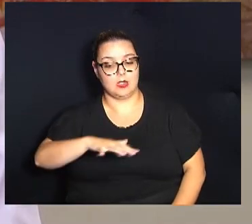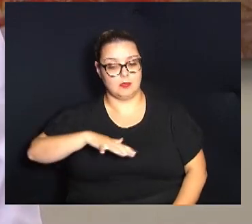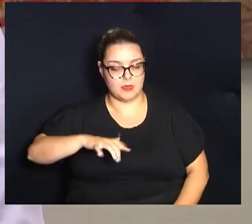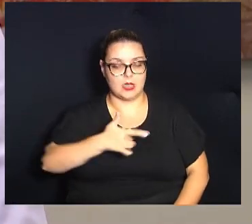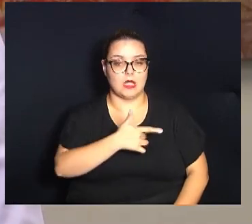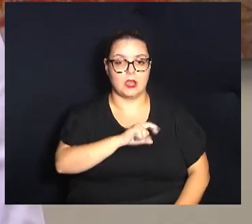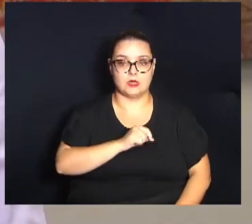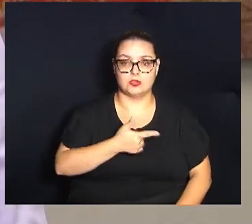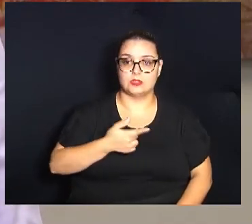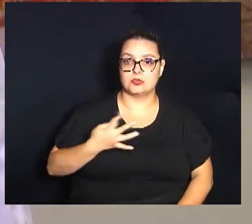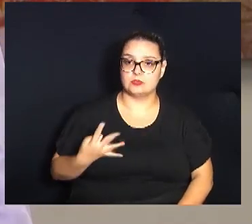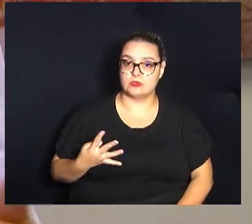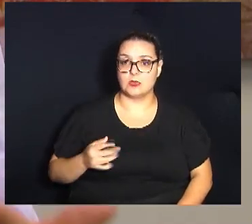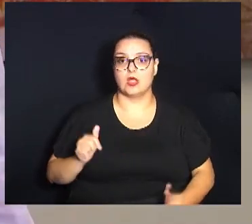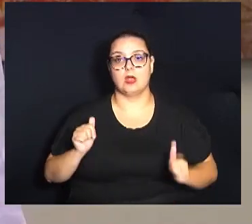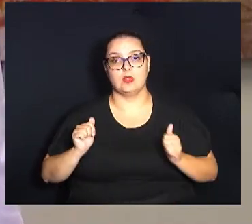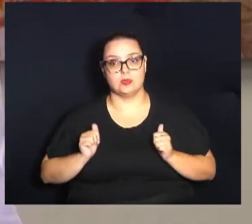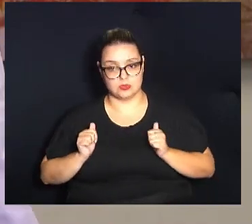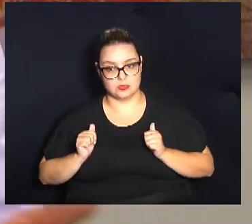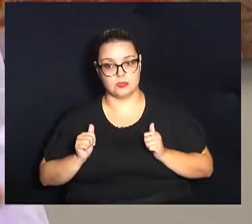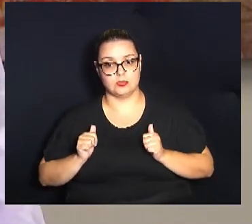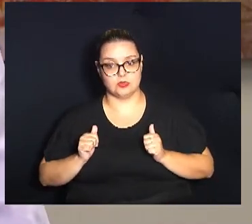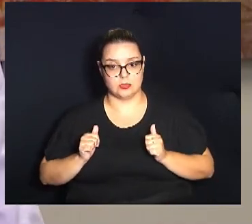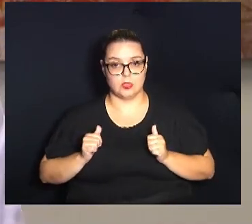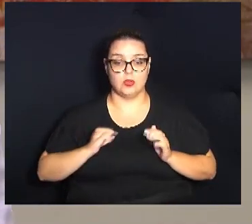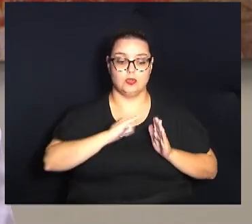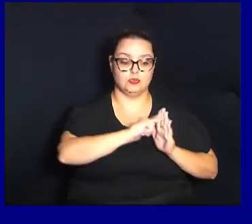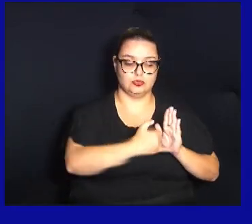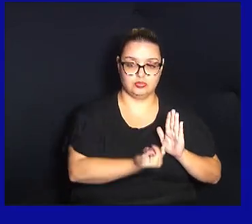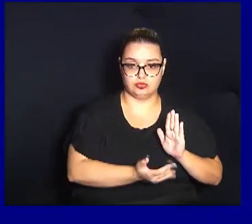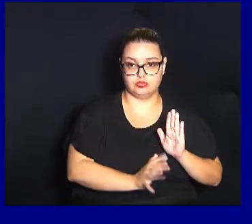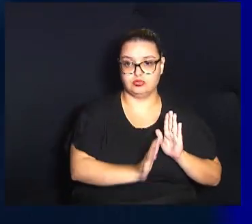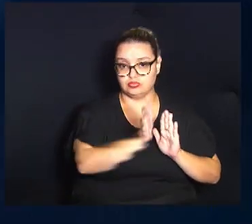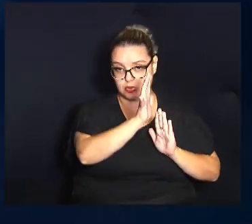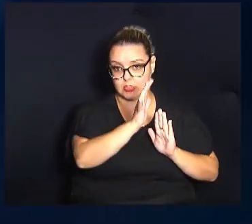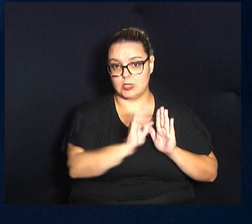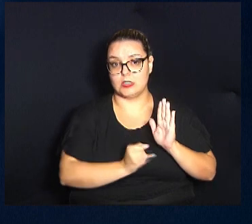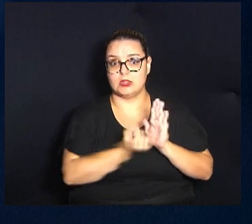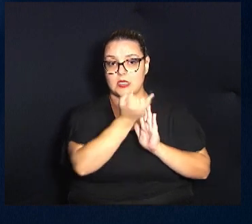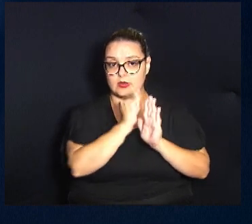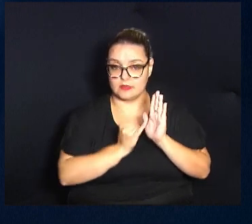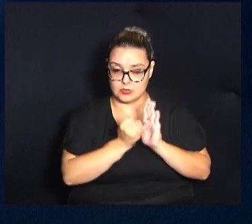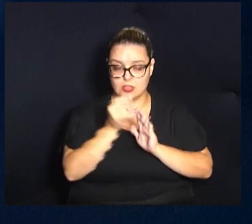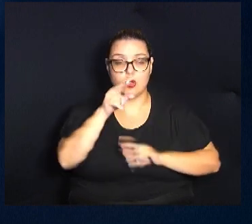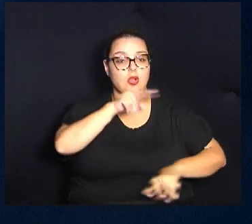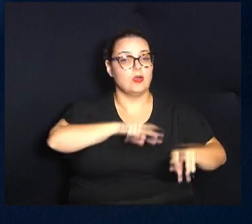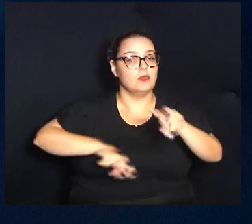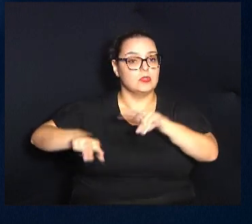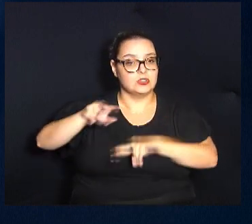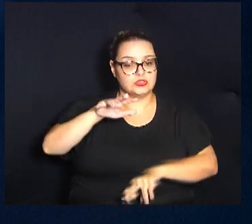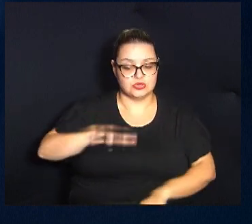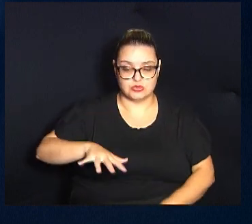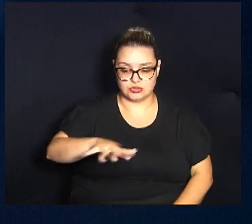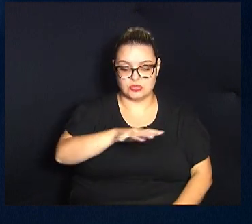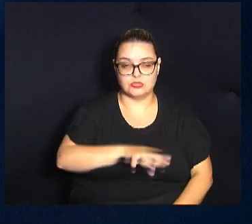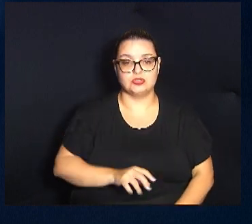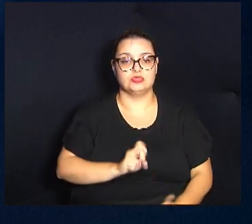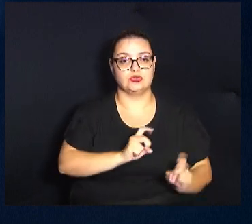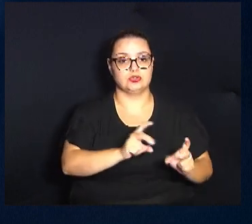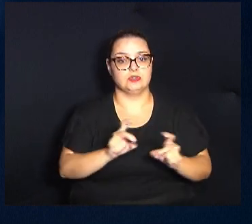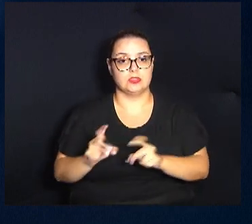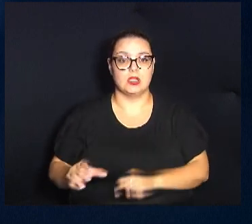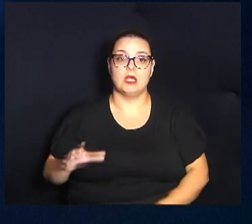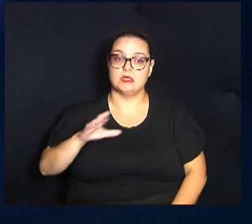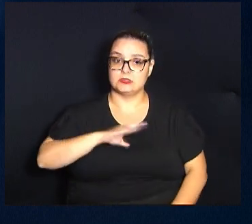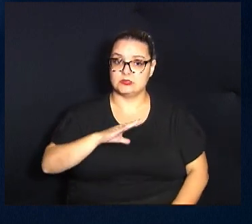vai permanecer parado devido à alta dos juros e da inflação. No panorama regional de comércio, as cidades que